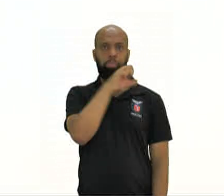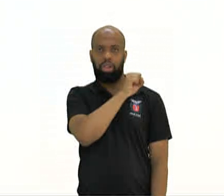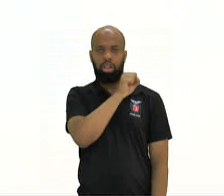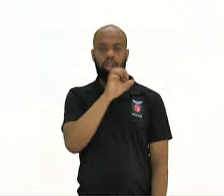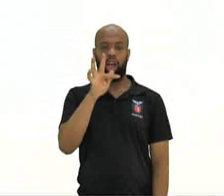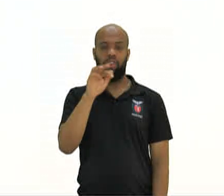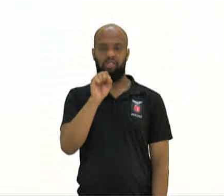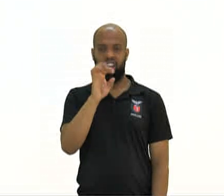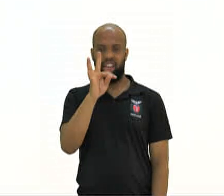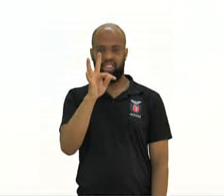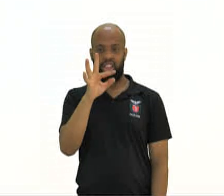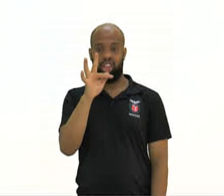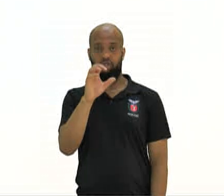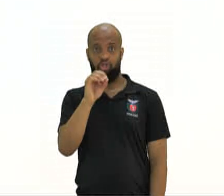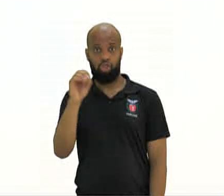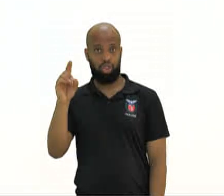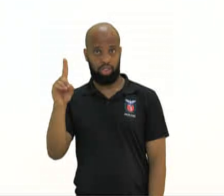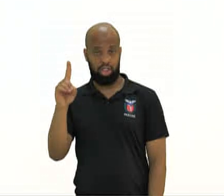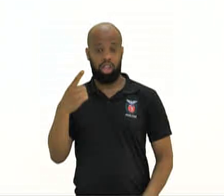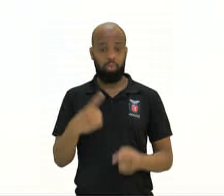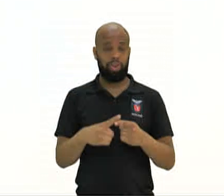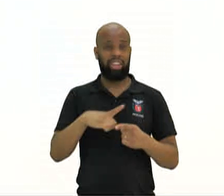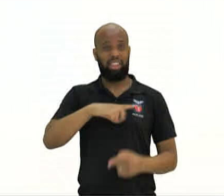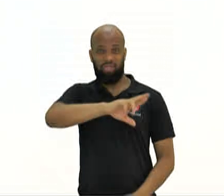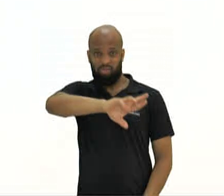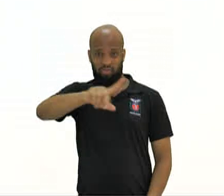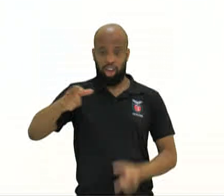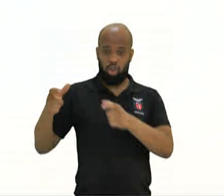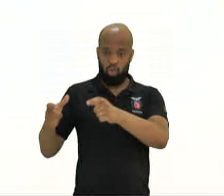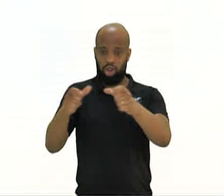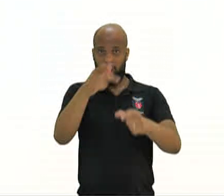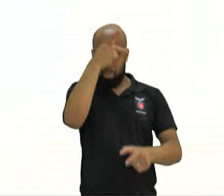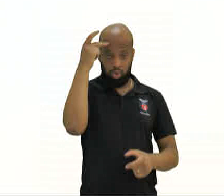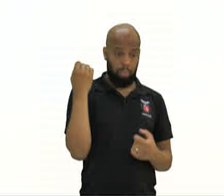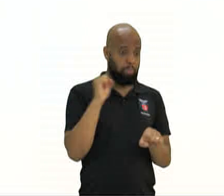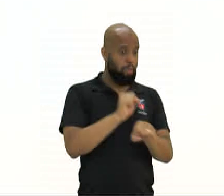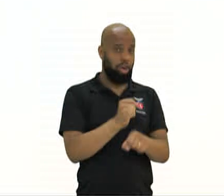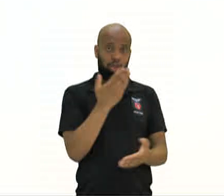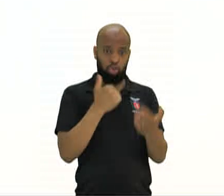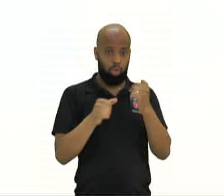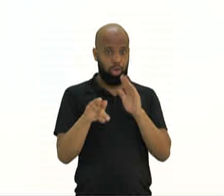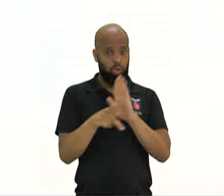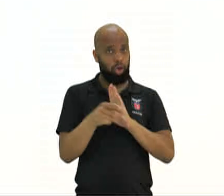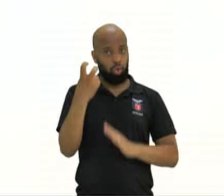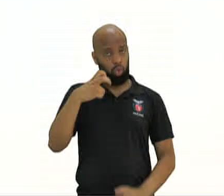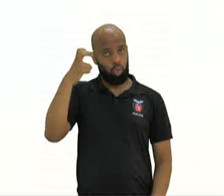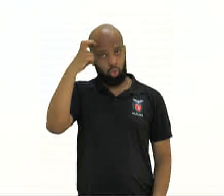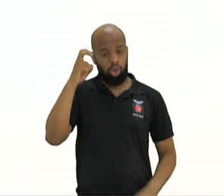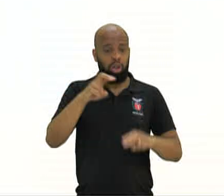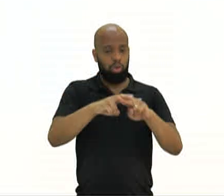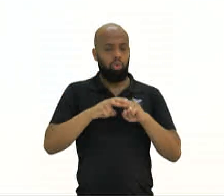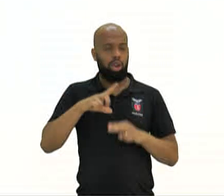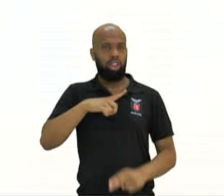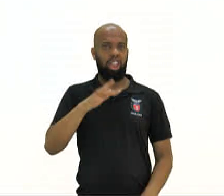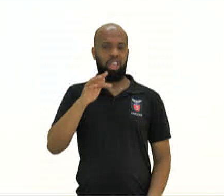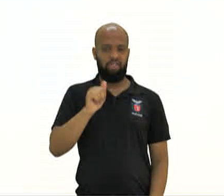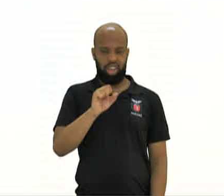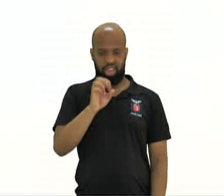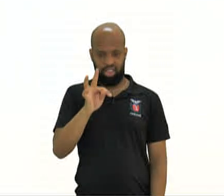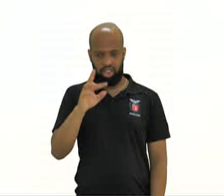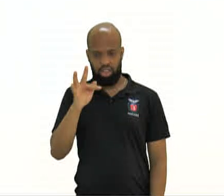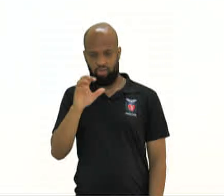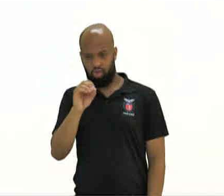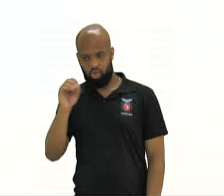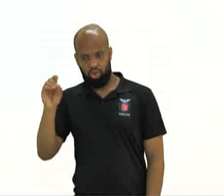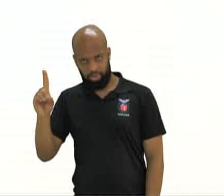muitos lugares as pessoas pararam de comer a comida local, né, aquilo que é cultural do local, por conta desses fast food,